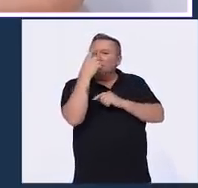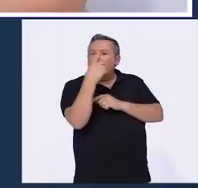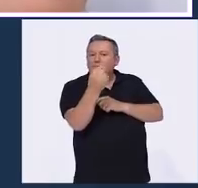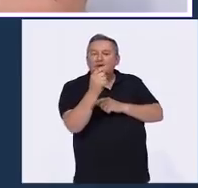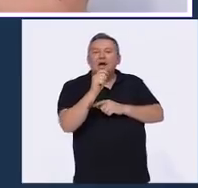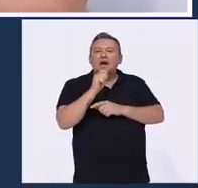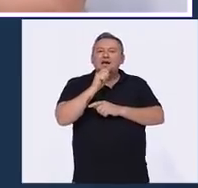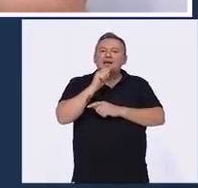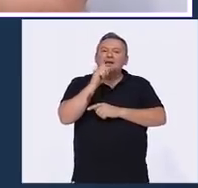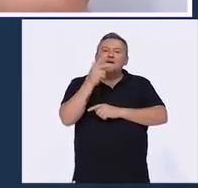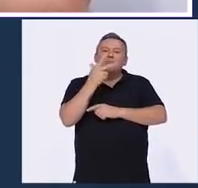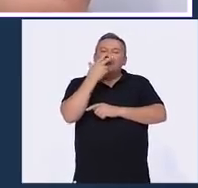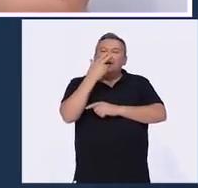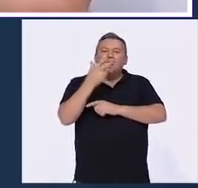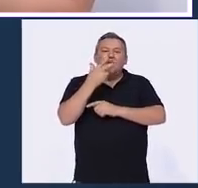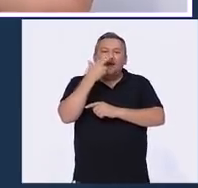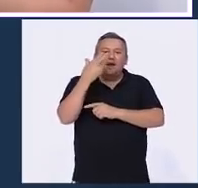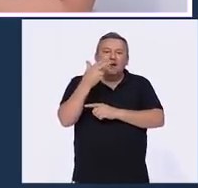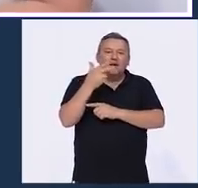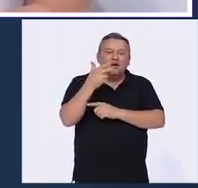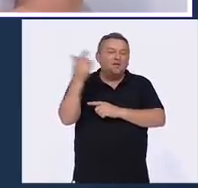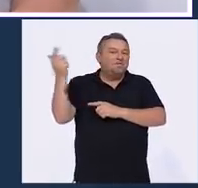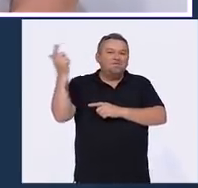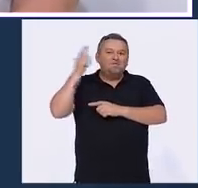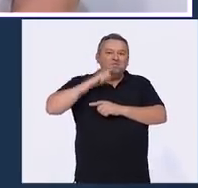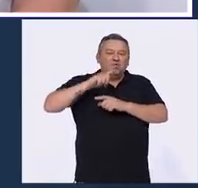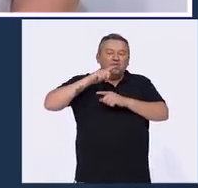ainda parece que não decolou.